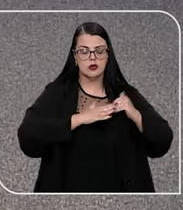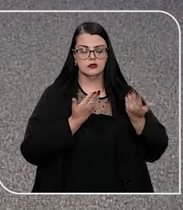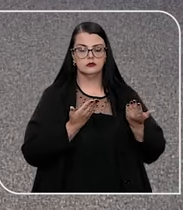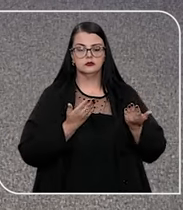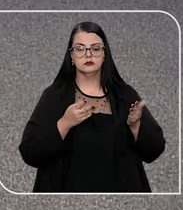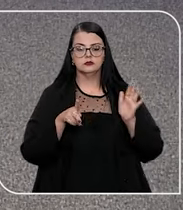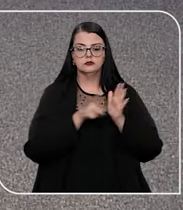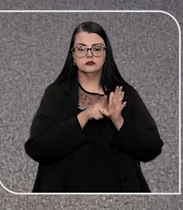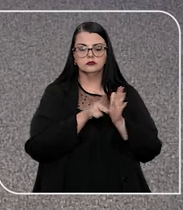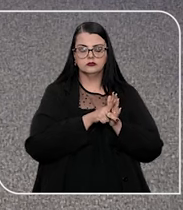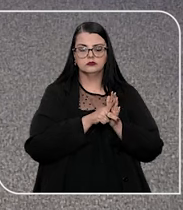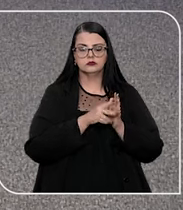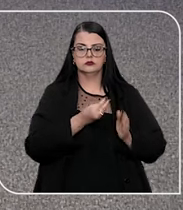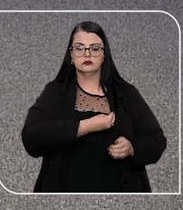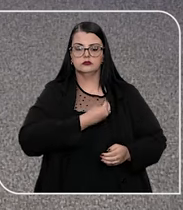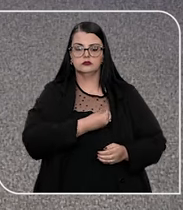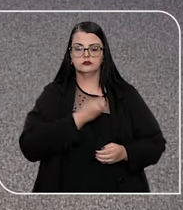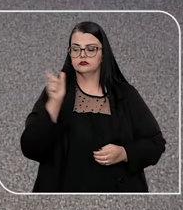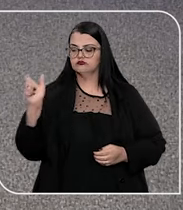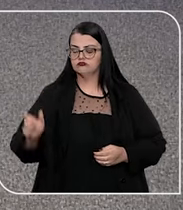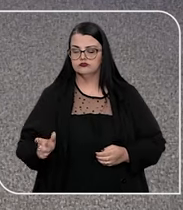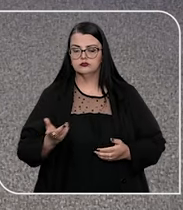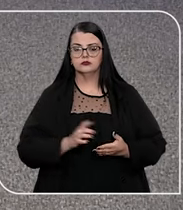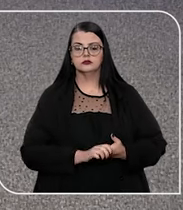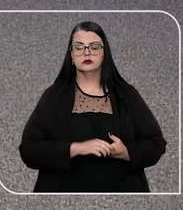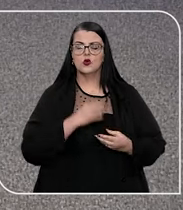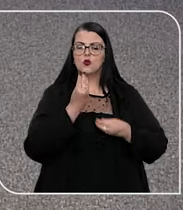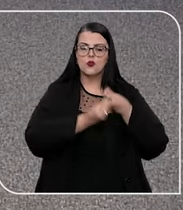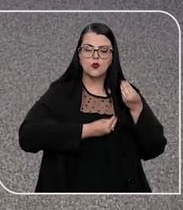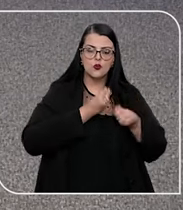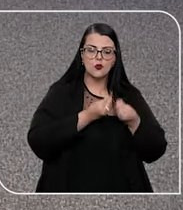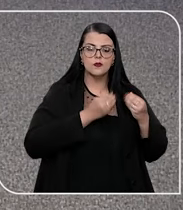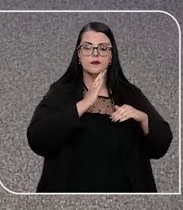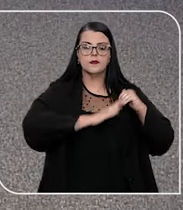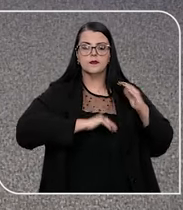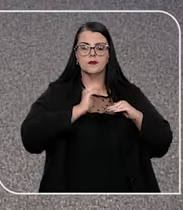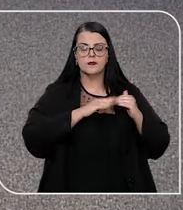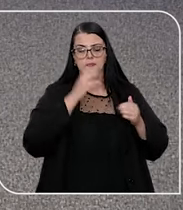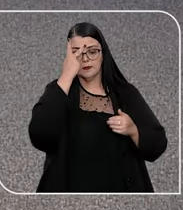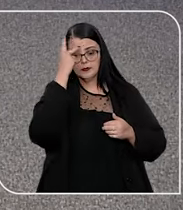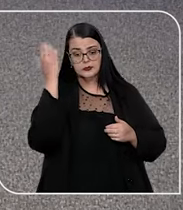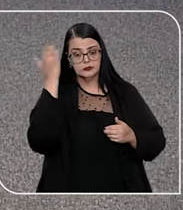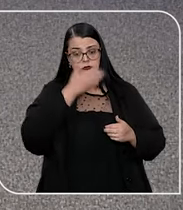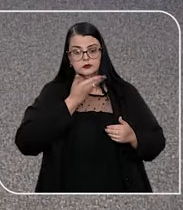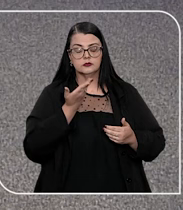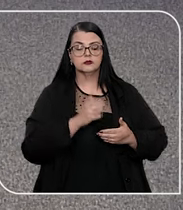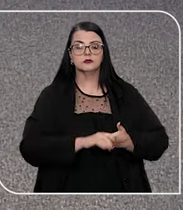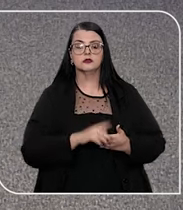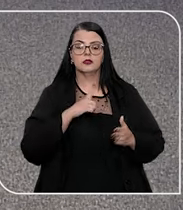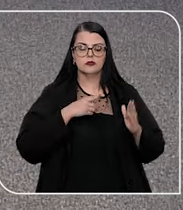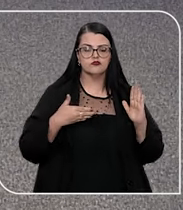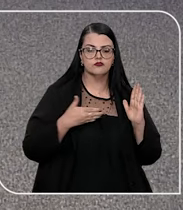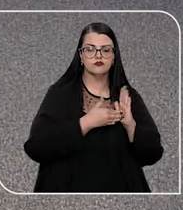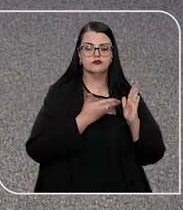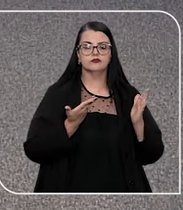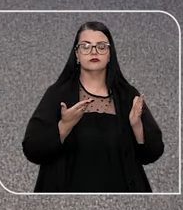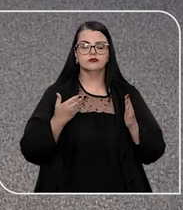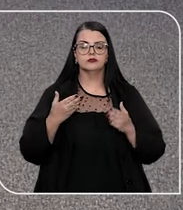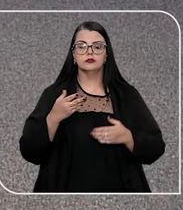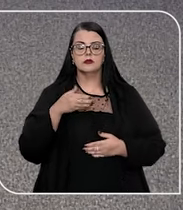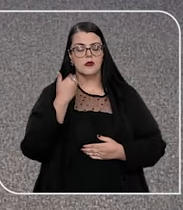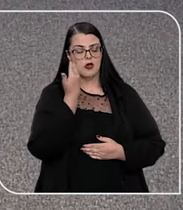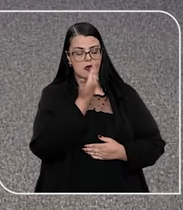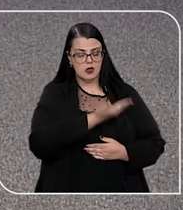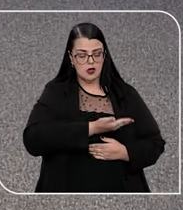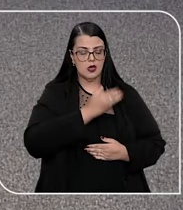de praticar os atos da vida civil e sobre os efeitos práticos para quem é declarado sob interdição